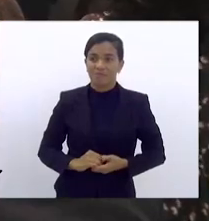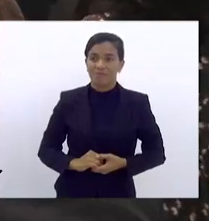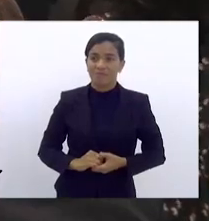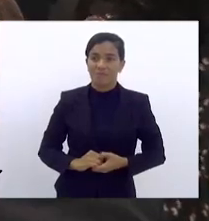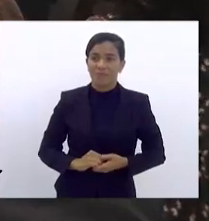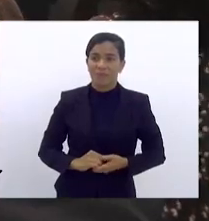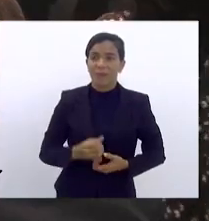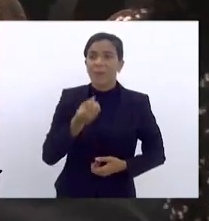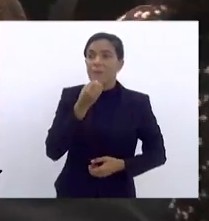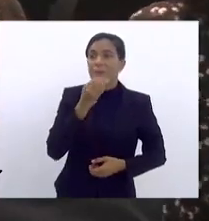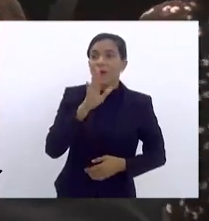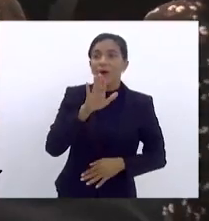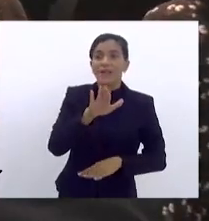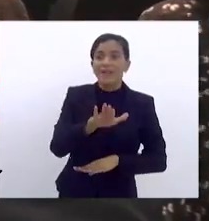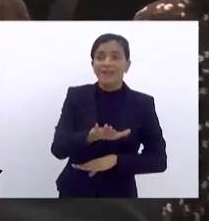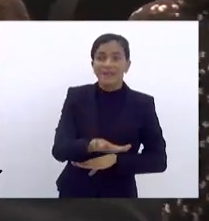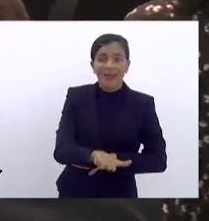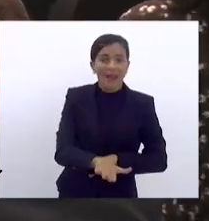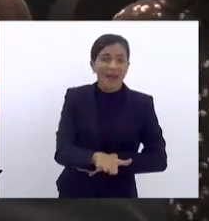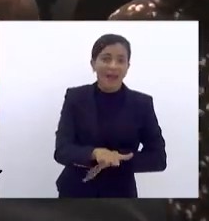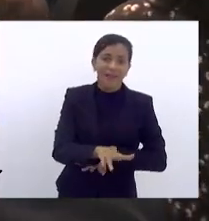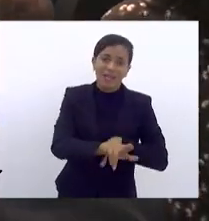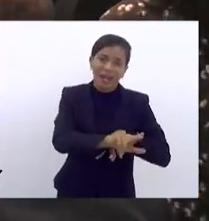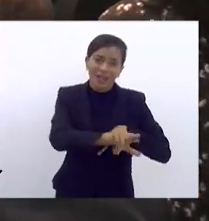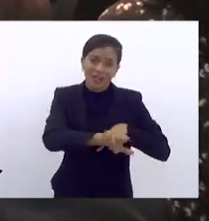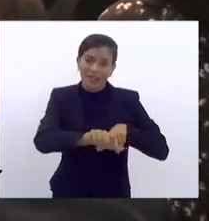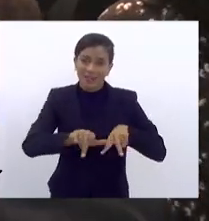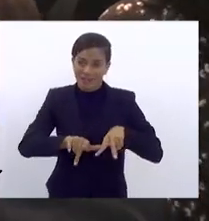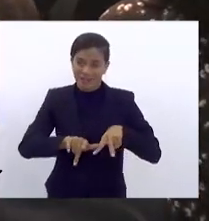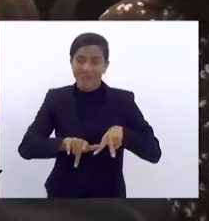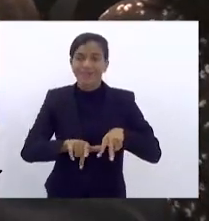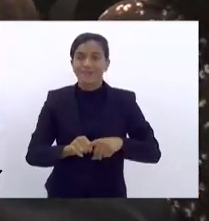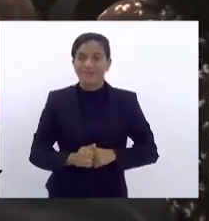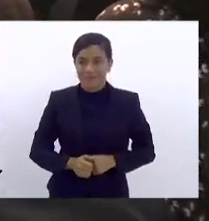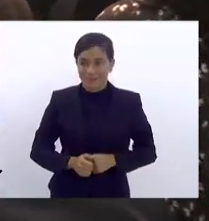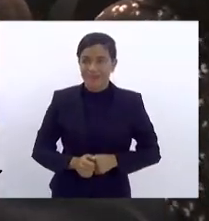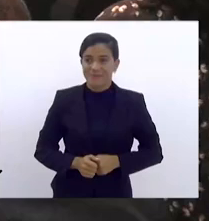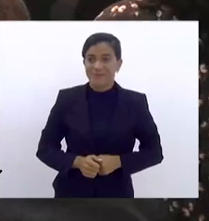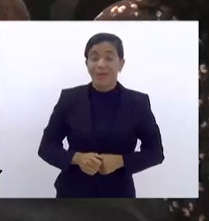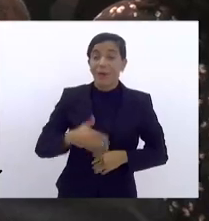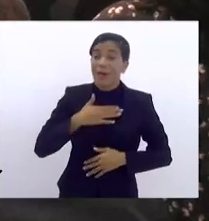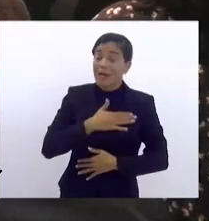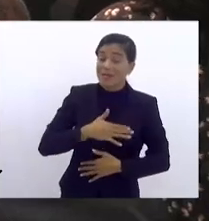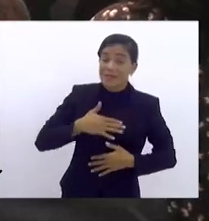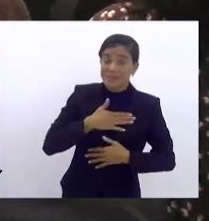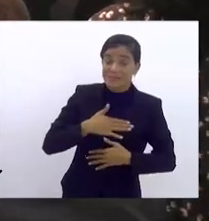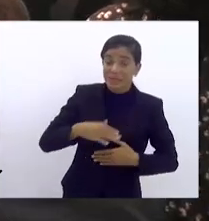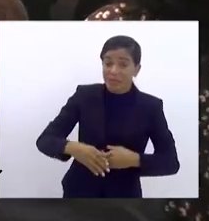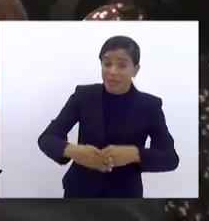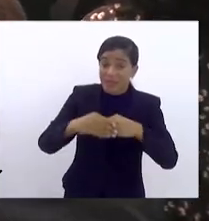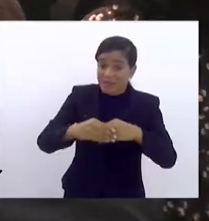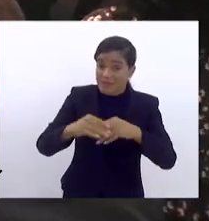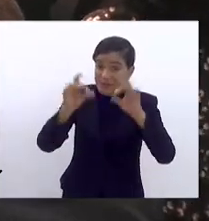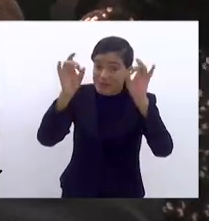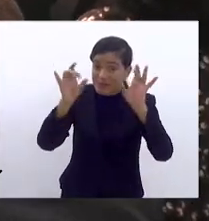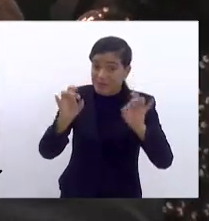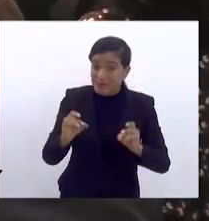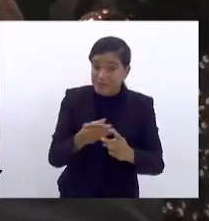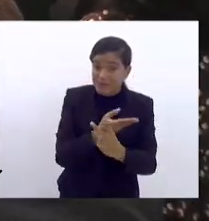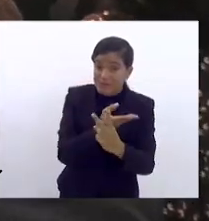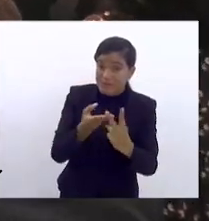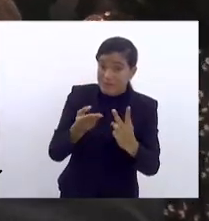boa tarde a todas e todos deputado Munir faço uma saudação especial a vossa excelência e a deputada Carla